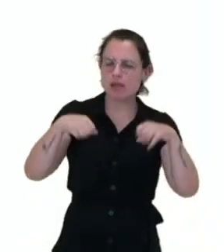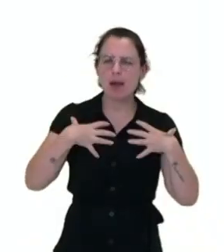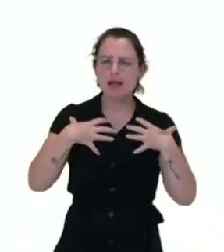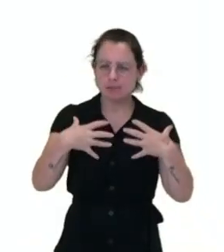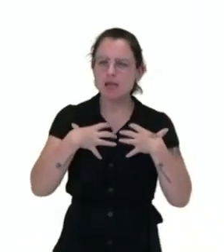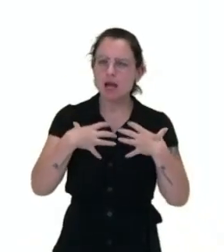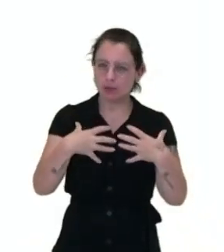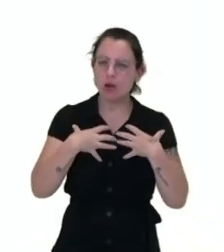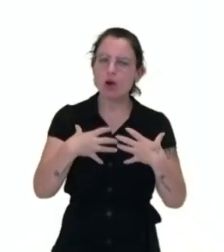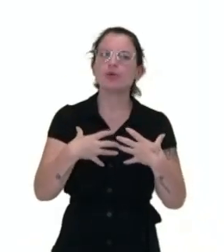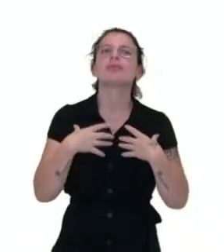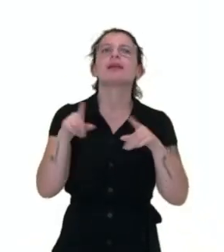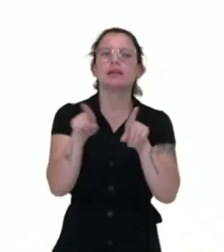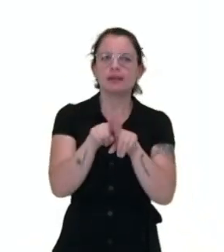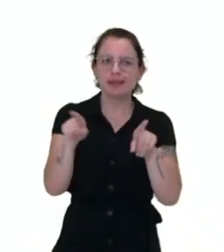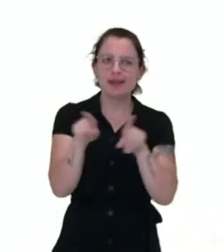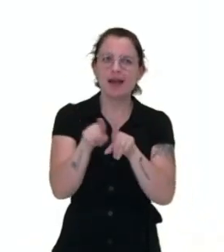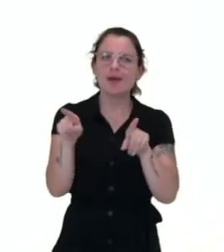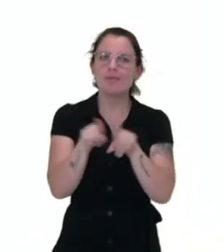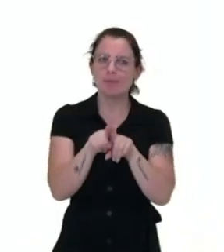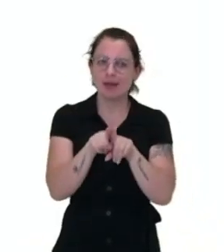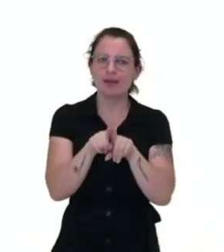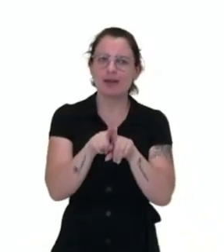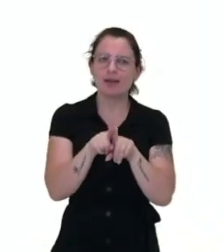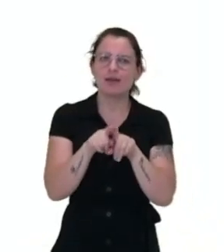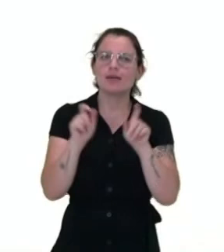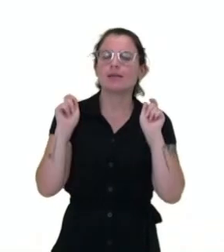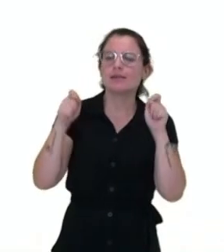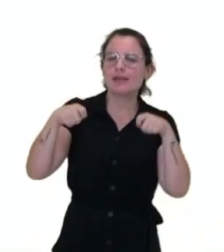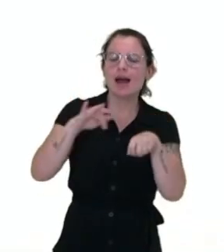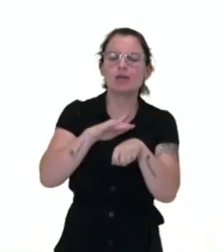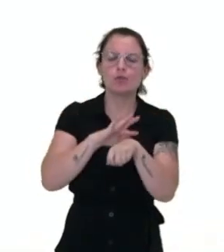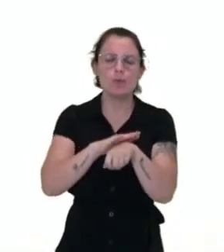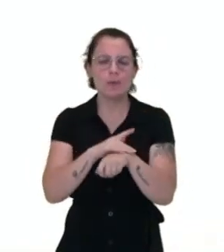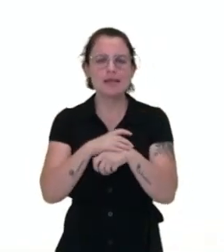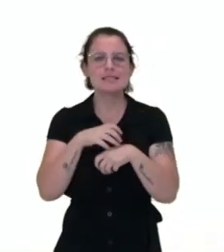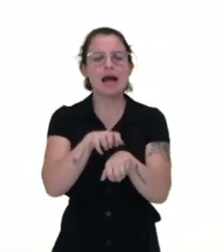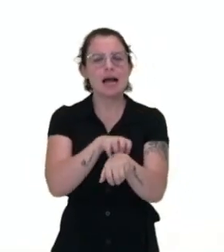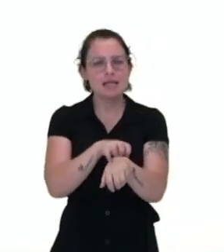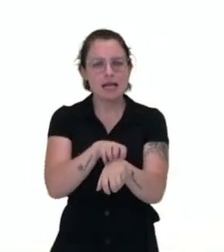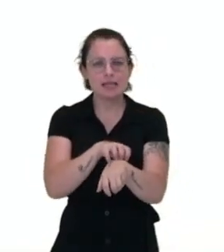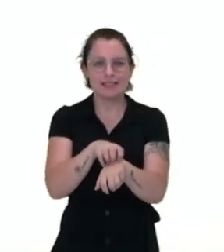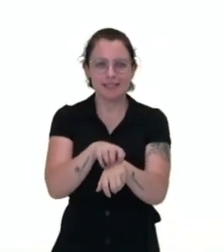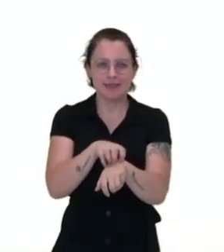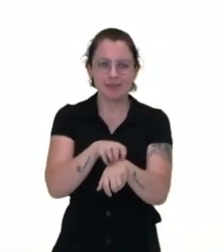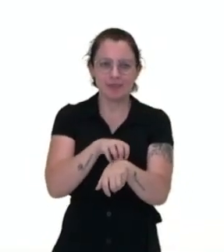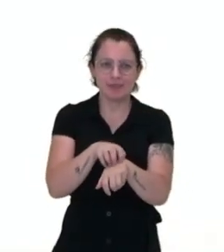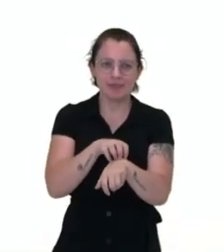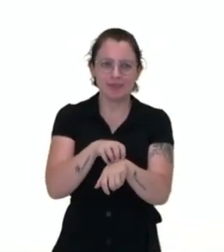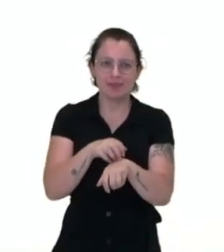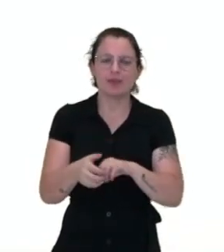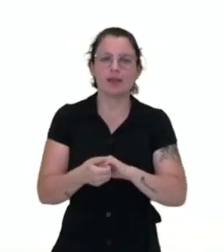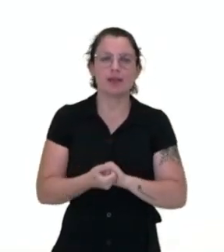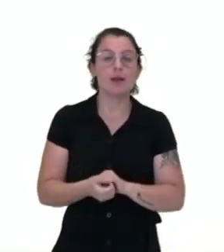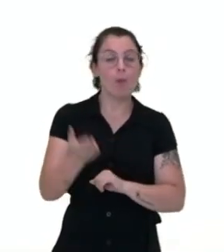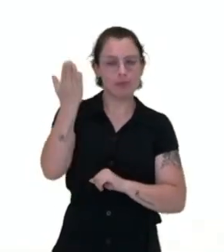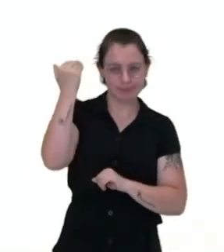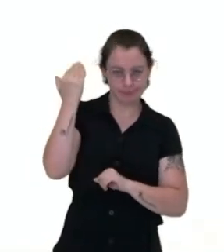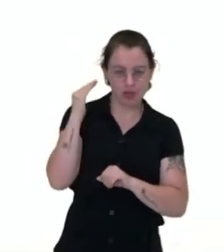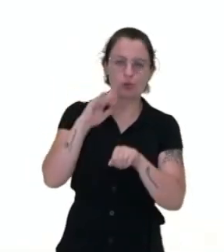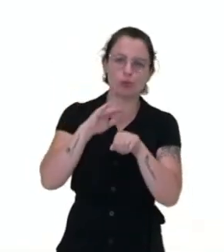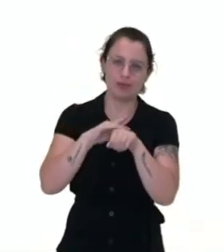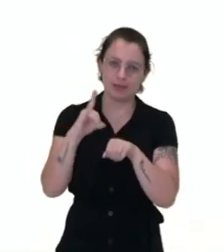respiratório também pode ser atacado por doenças alérgicas. Então nós percebemos que aquelas anteriores ali